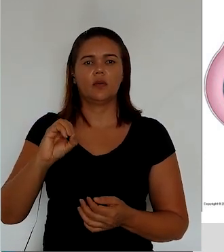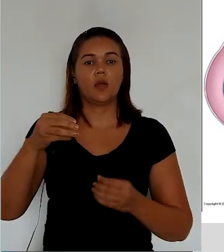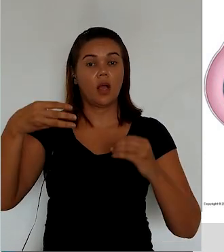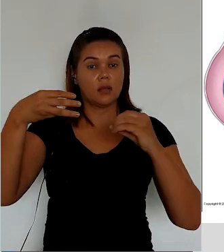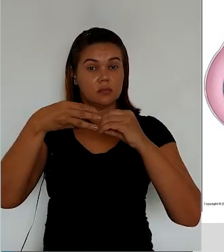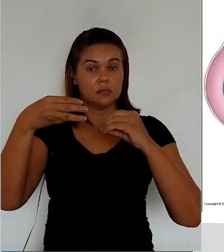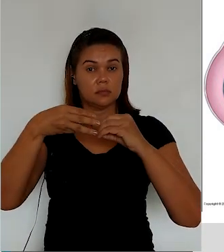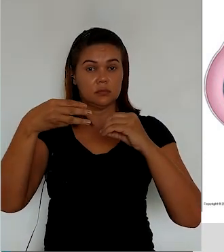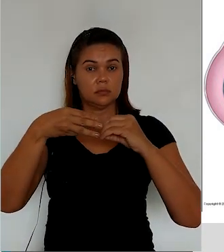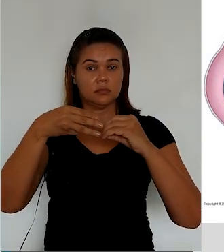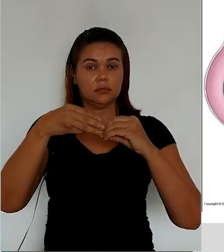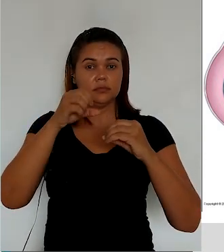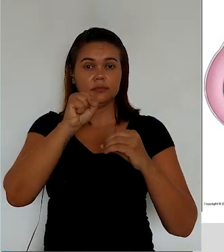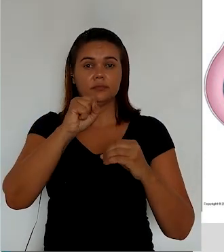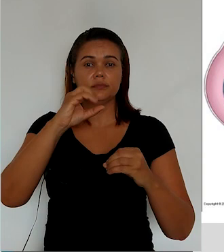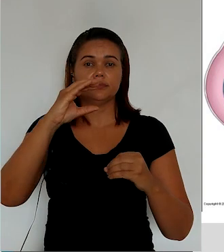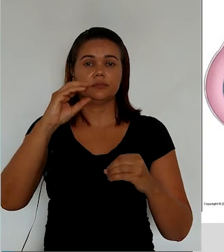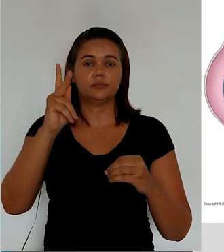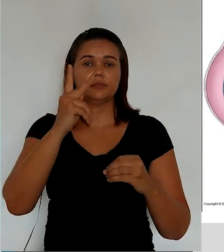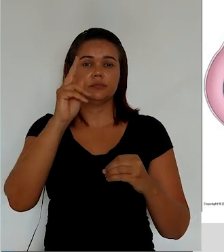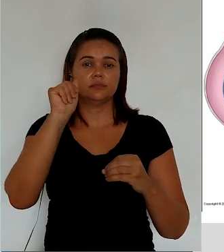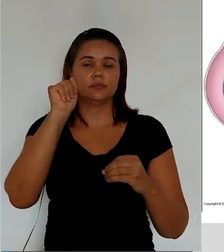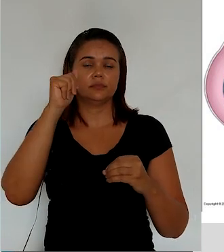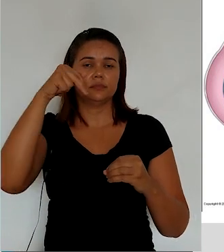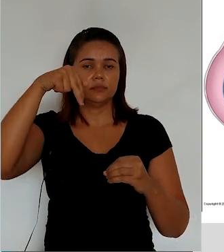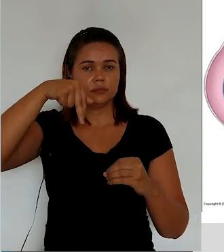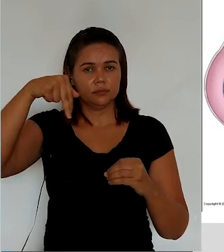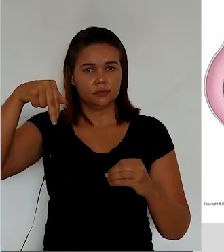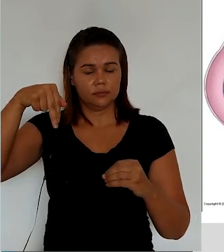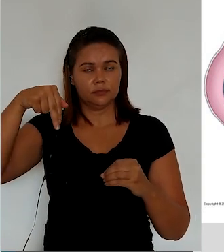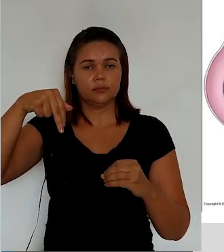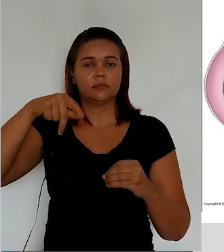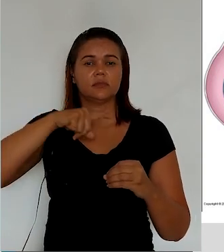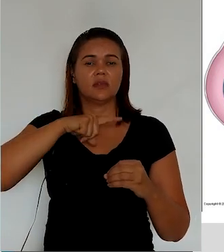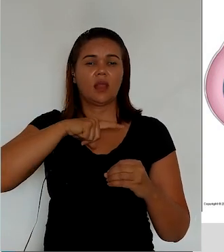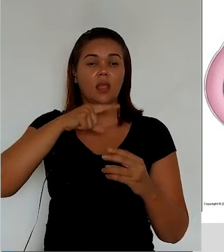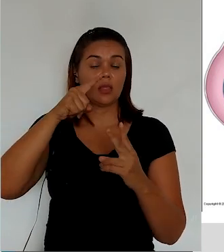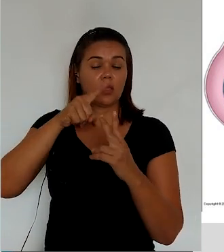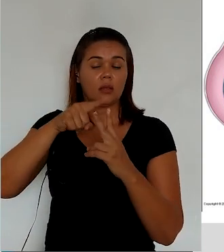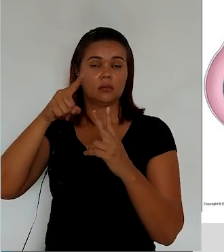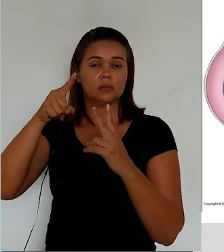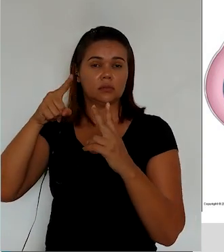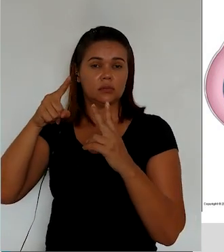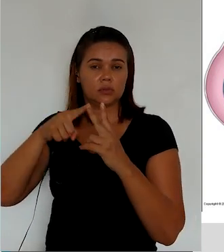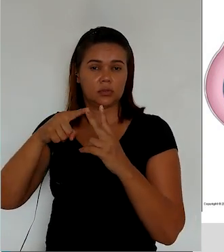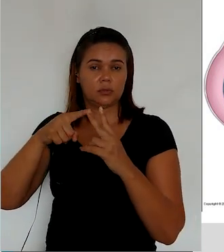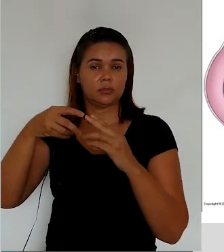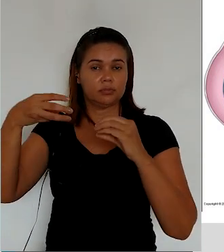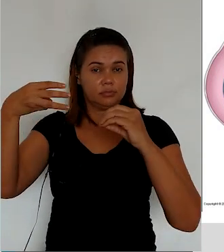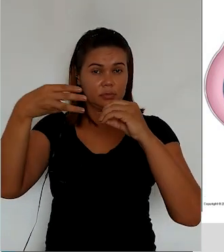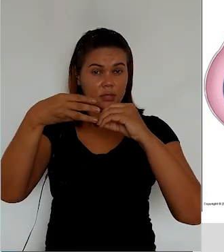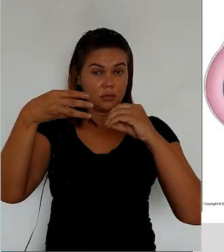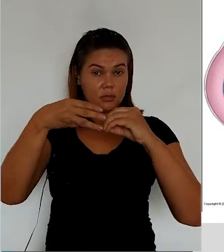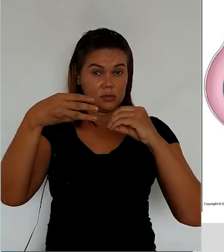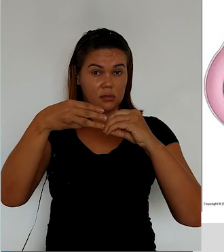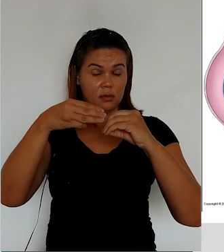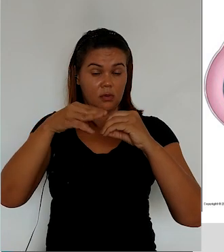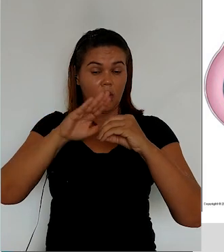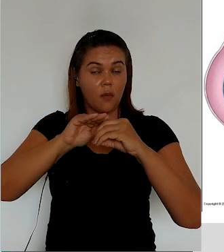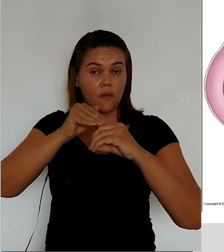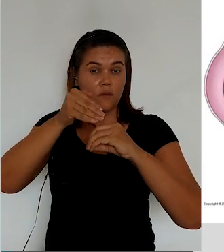polarizada, determinando dois tipos de domínios celulares: um